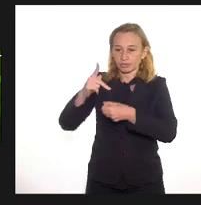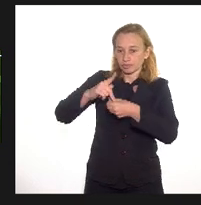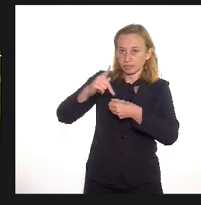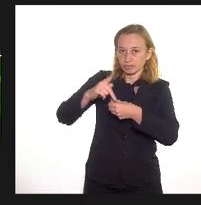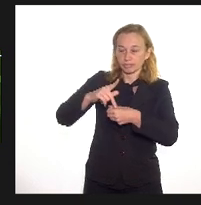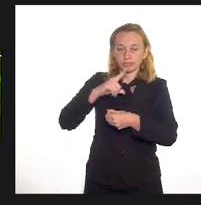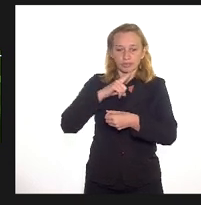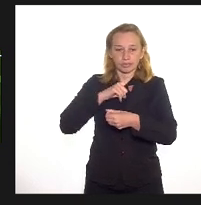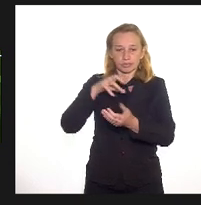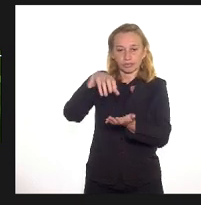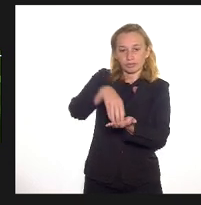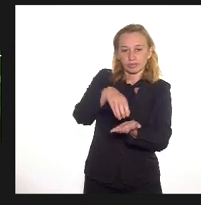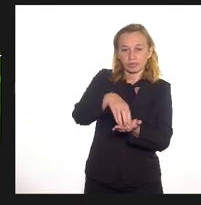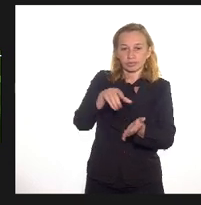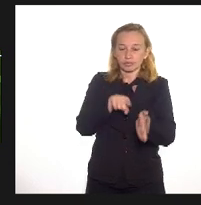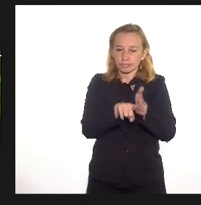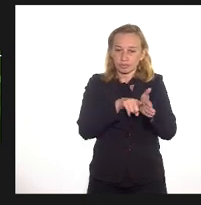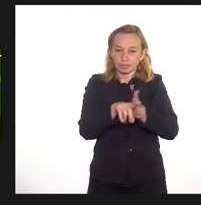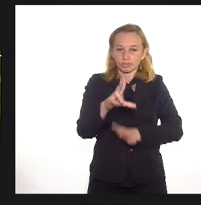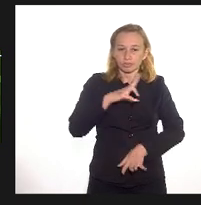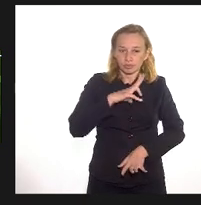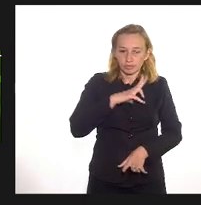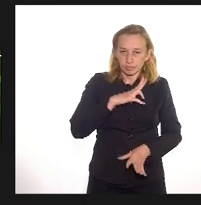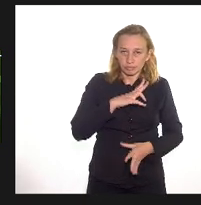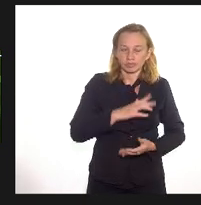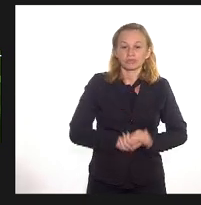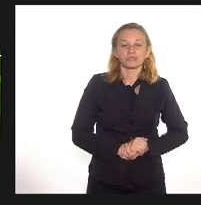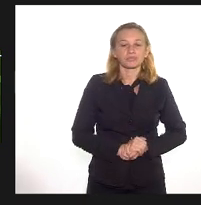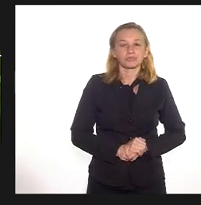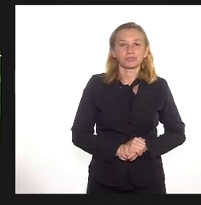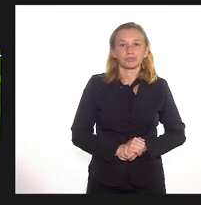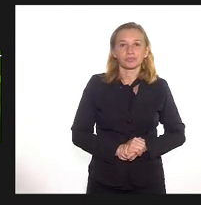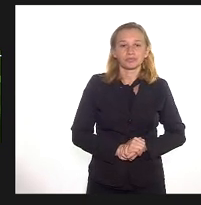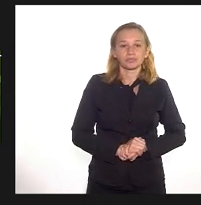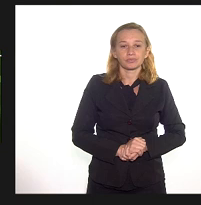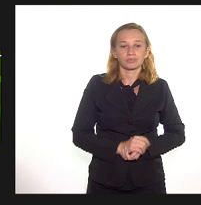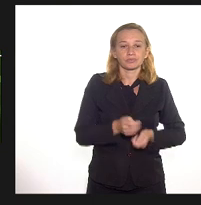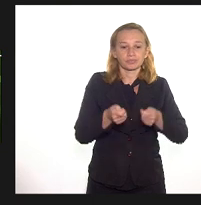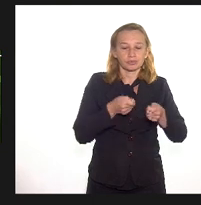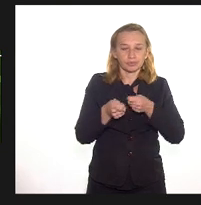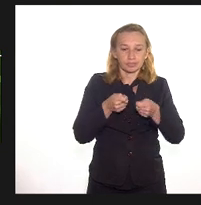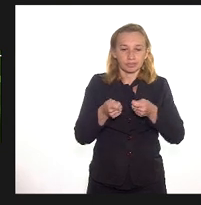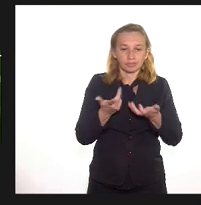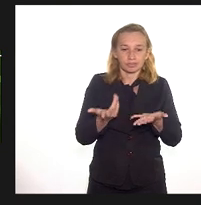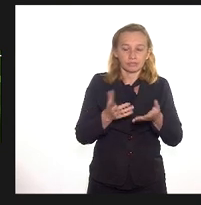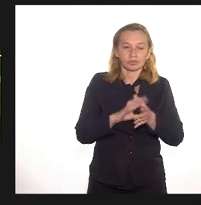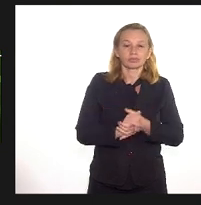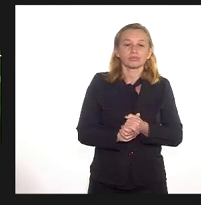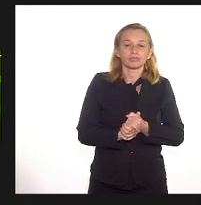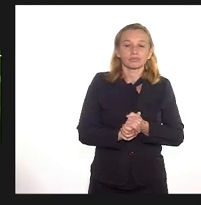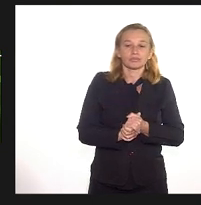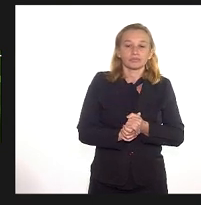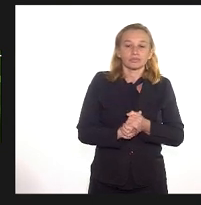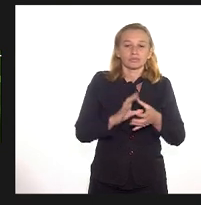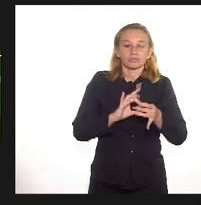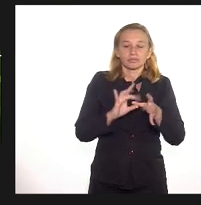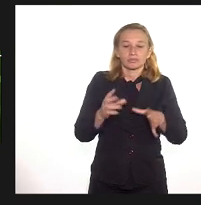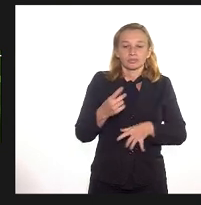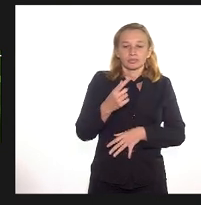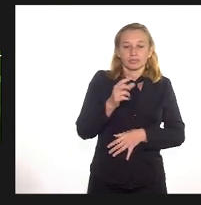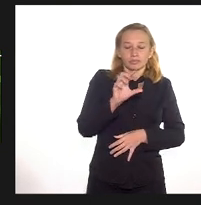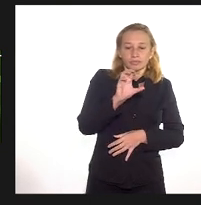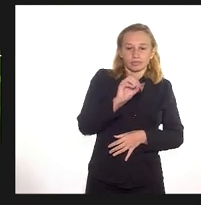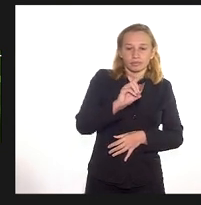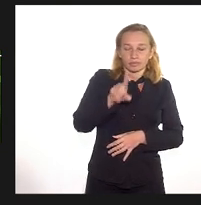de centro de pesquisa próprio interno. A regulação permite a dedutibilidade até 0,5% dos